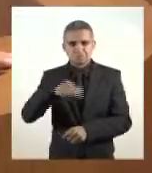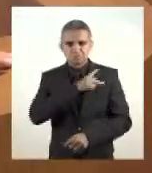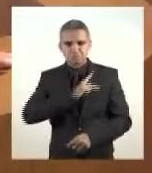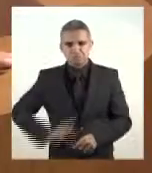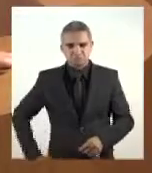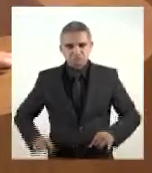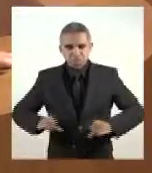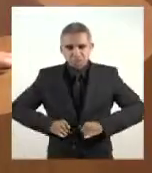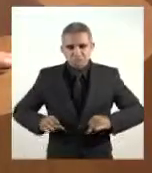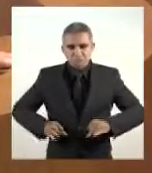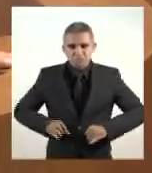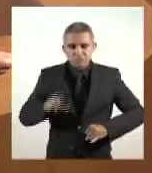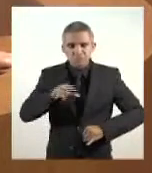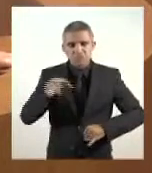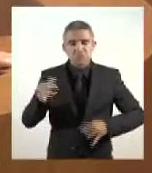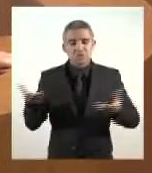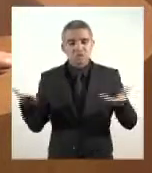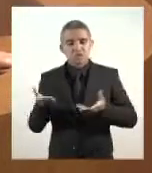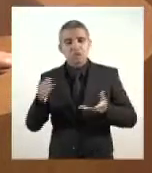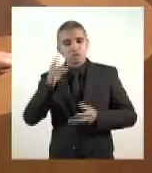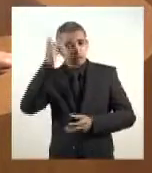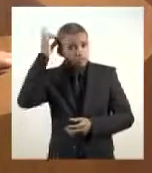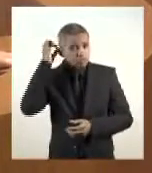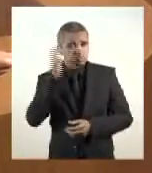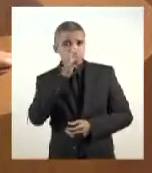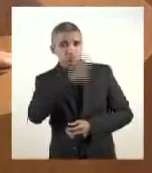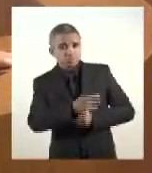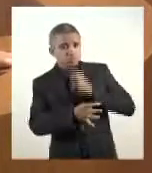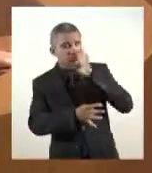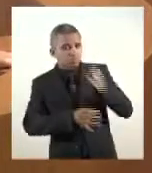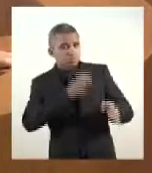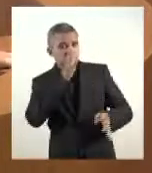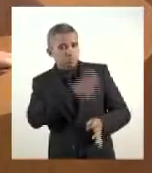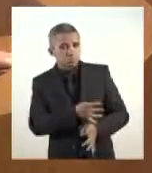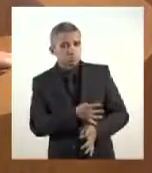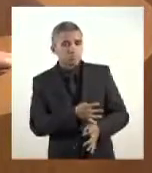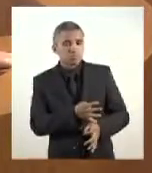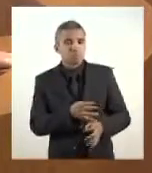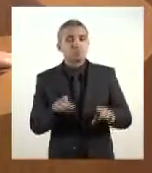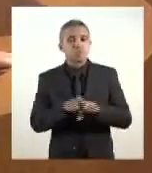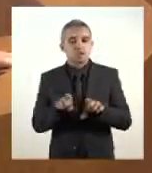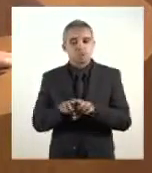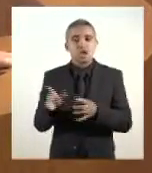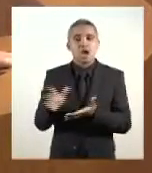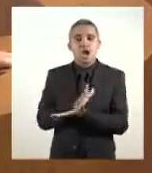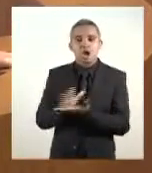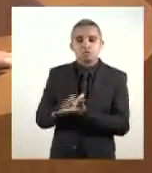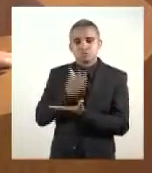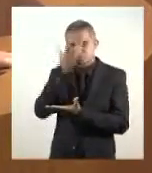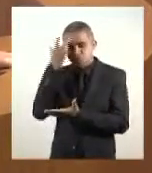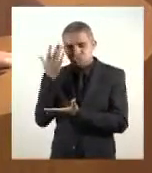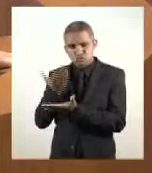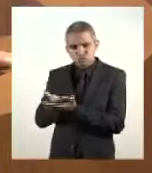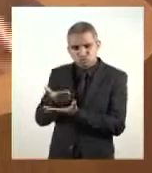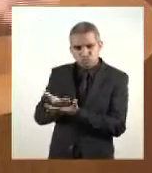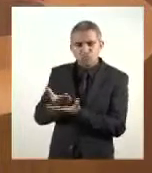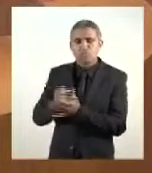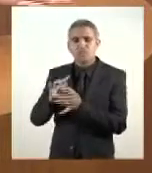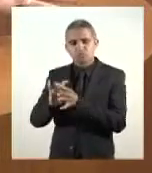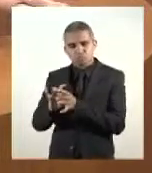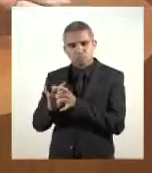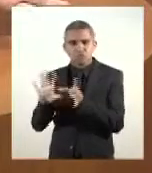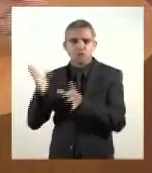juristas vão à televisão dizer que não é caso de afastamento, os próprios representantes da oposição dizem que ela tem que governar com legitimidade.